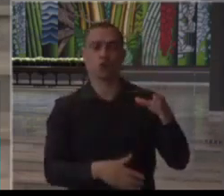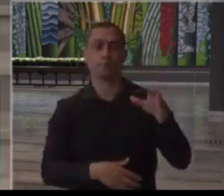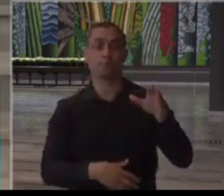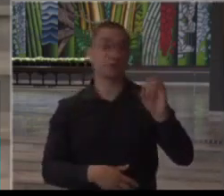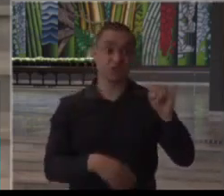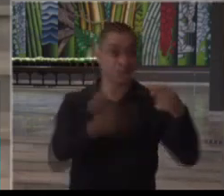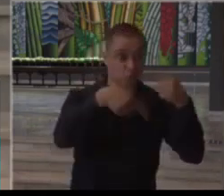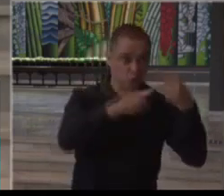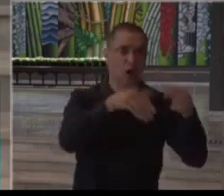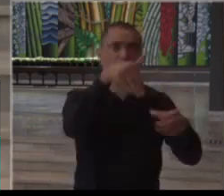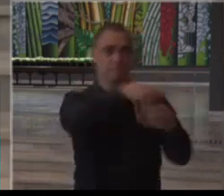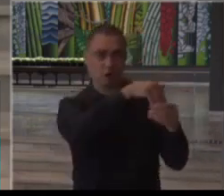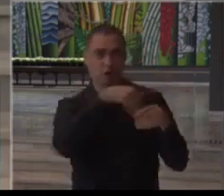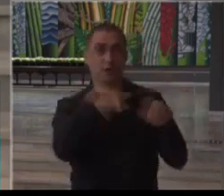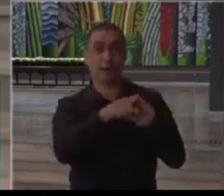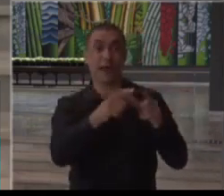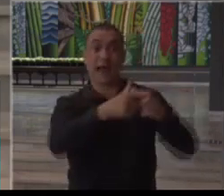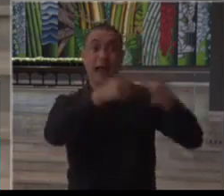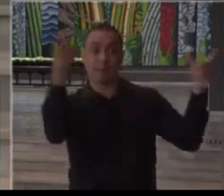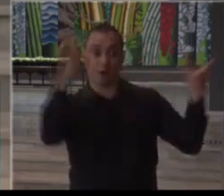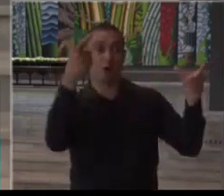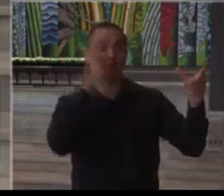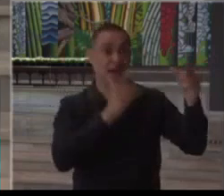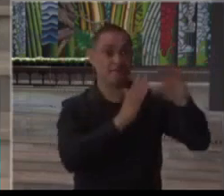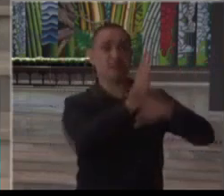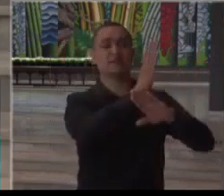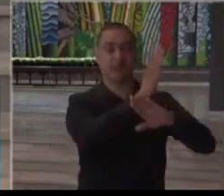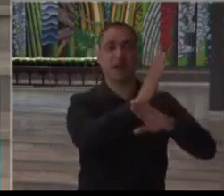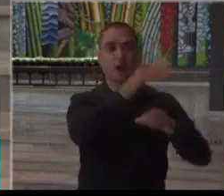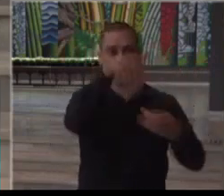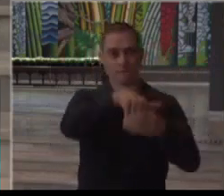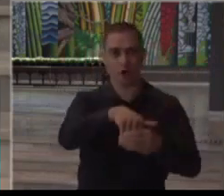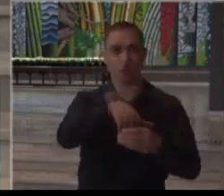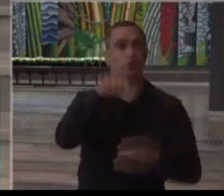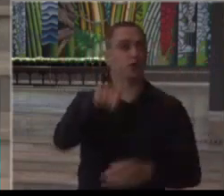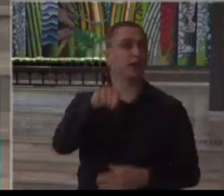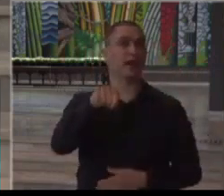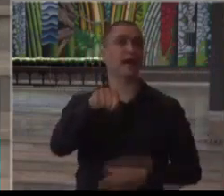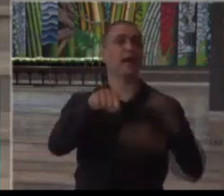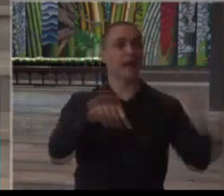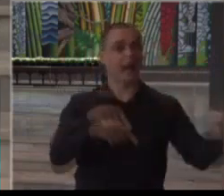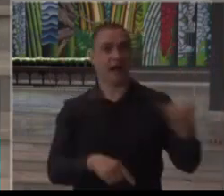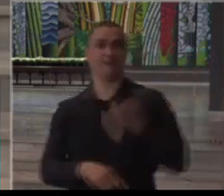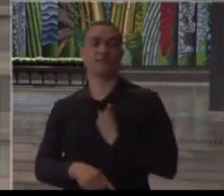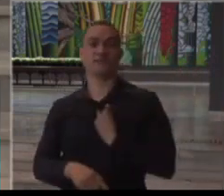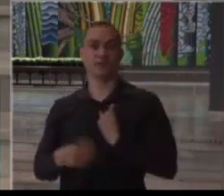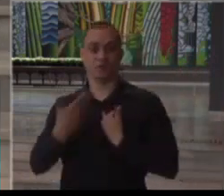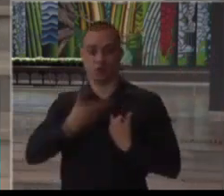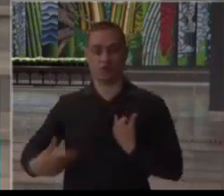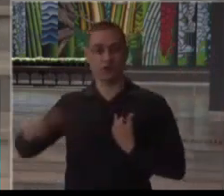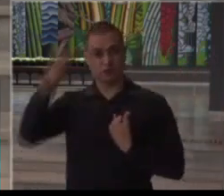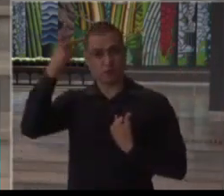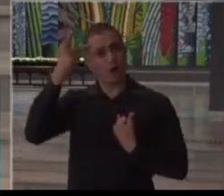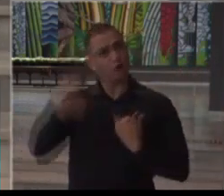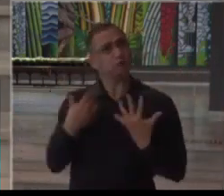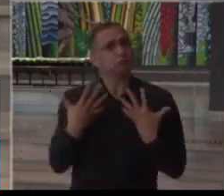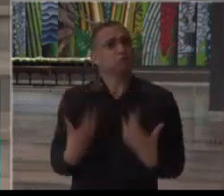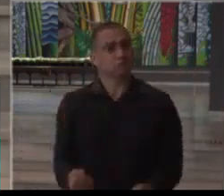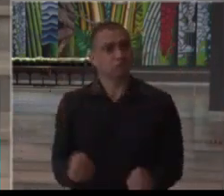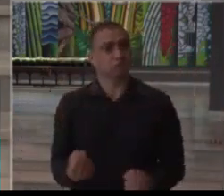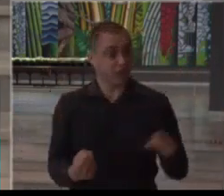não convergentes. A maioria, ao vencer, é aquele voto que é transmitido ao governo do Estado de São Paulo, e o governo